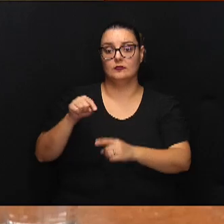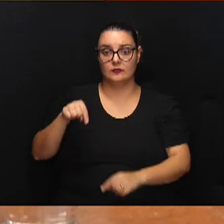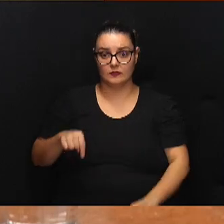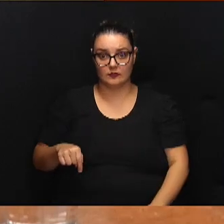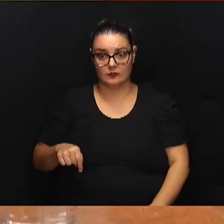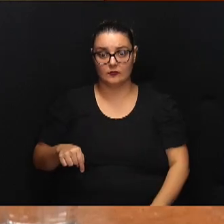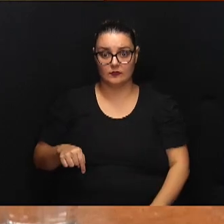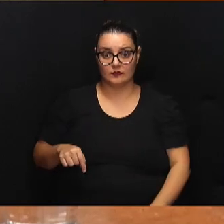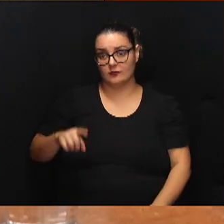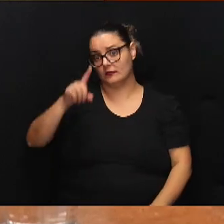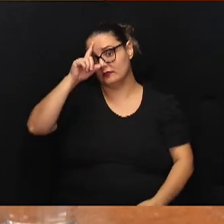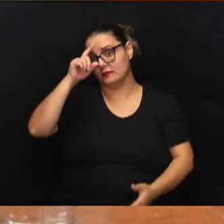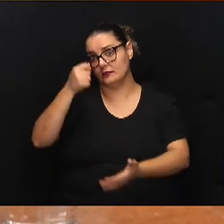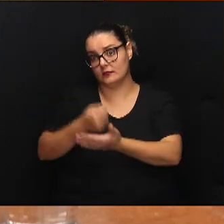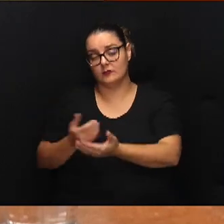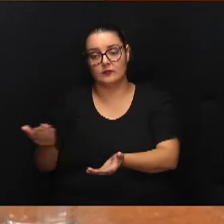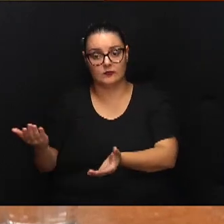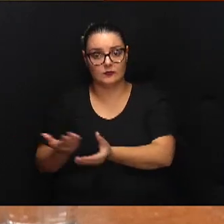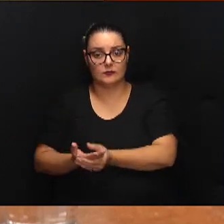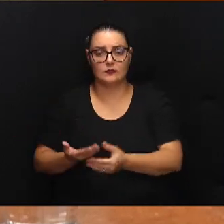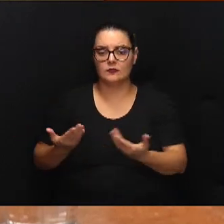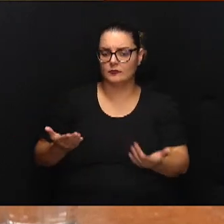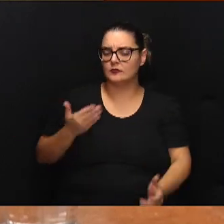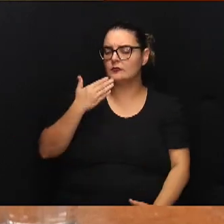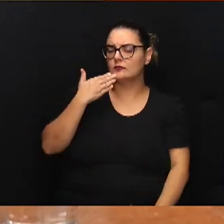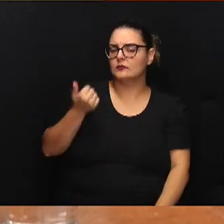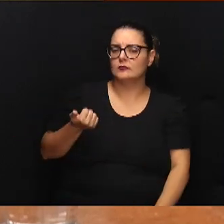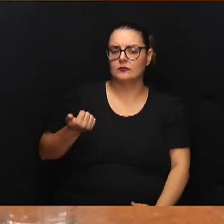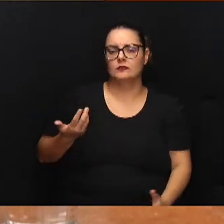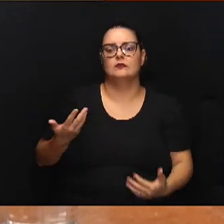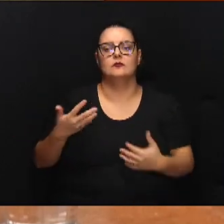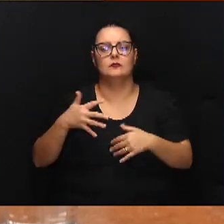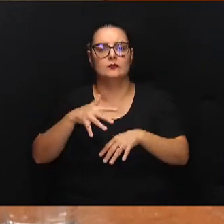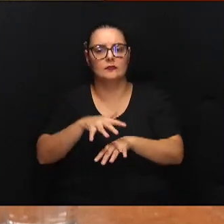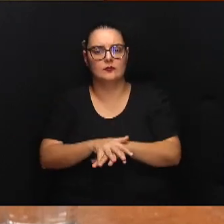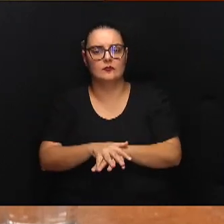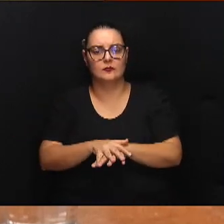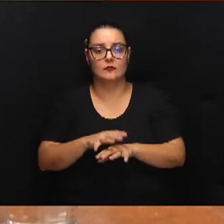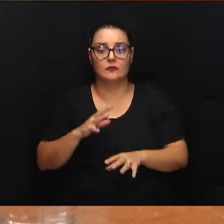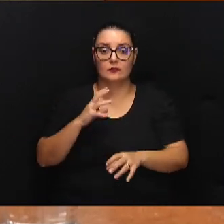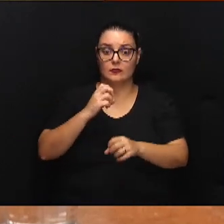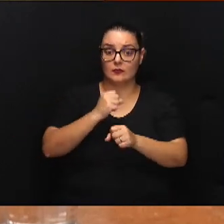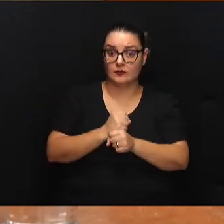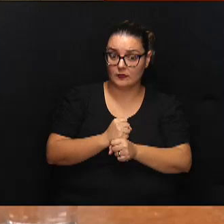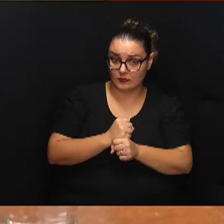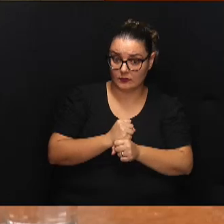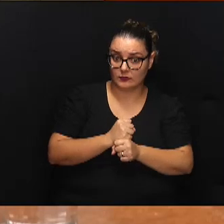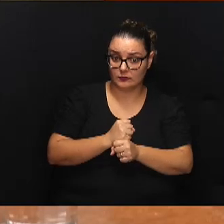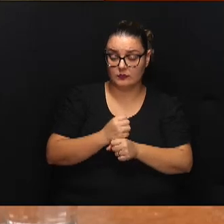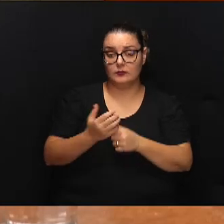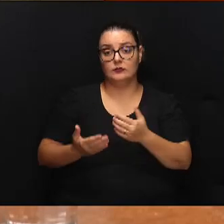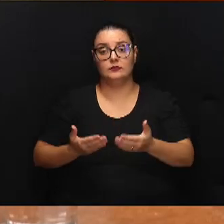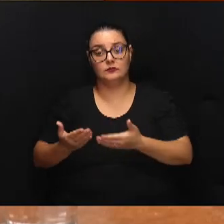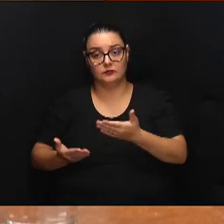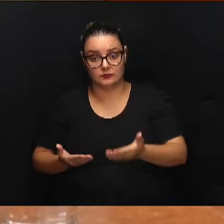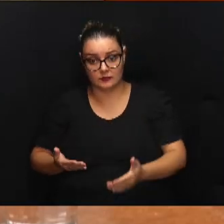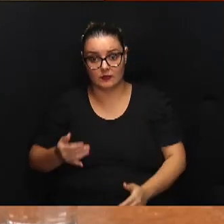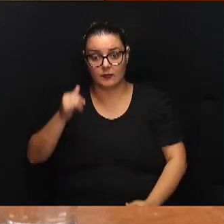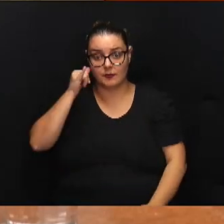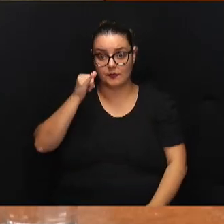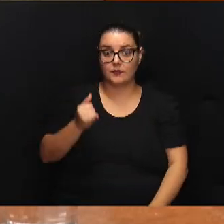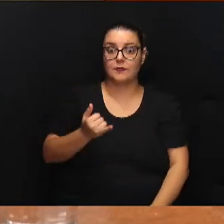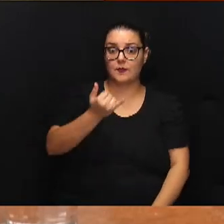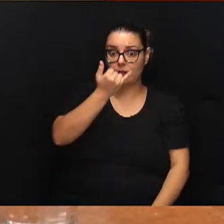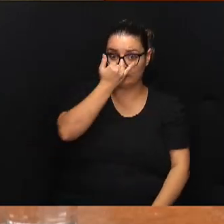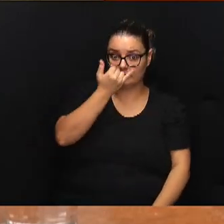sentença judicial. Não seria melhor se a gente incluísse toda esse tratamento preventivo